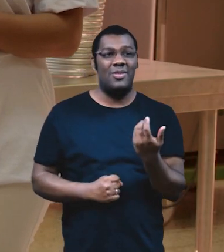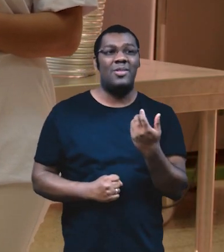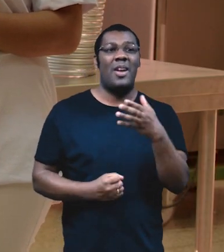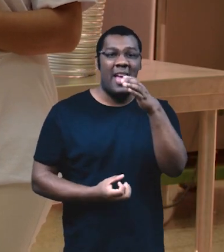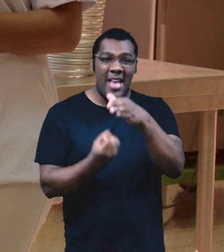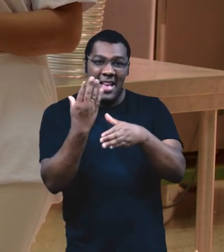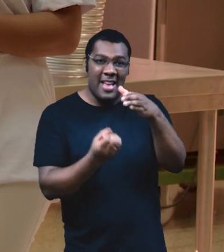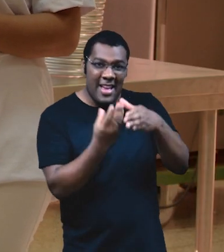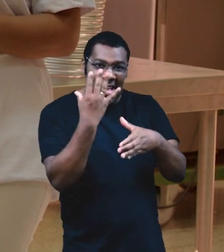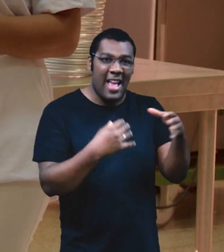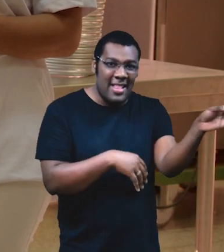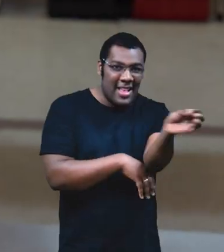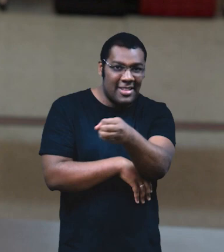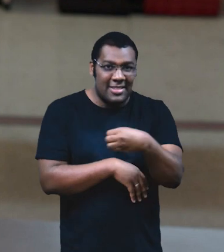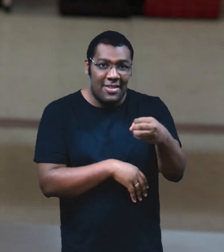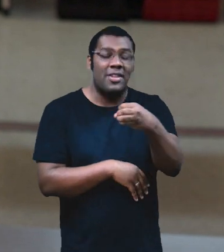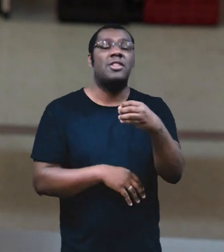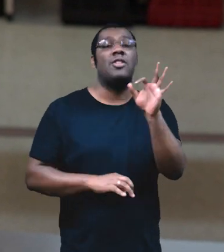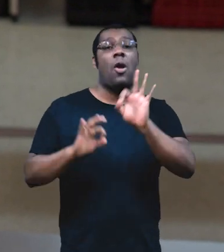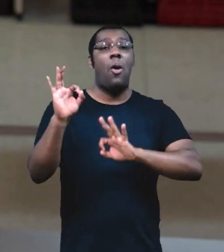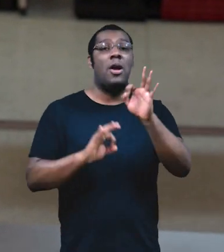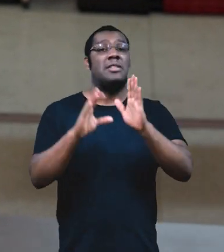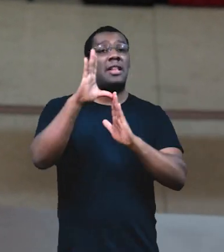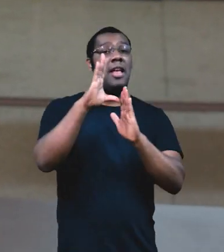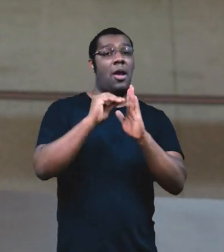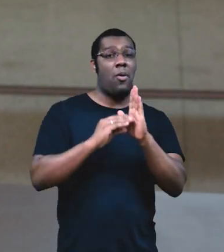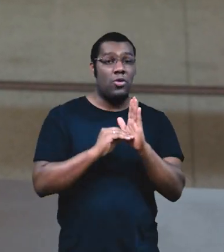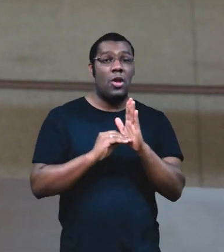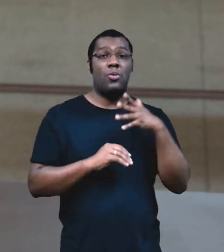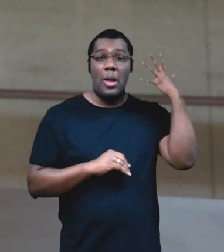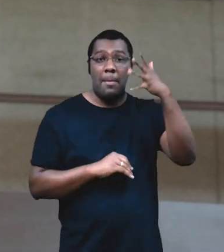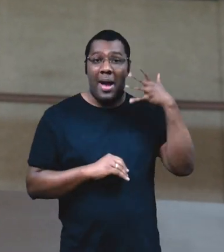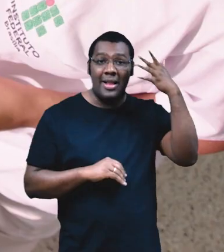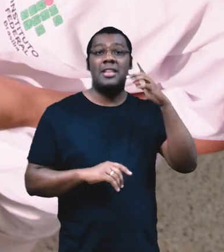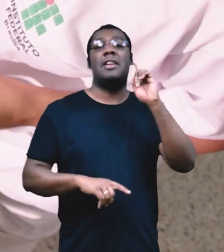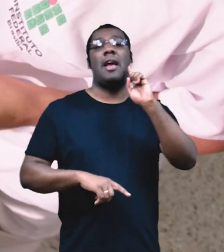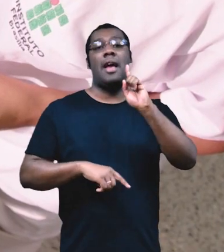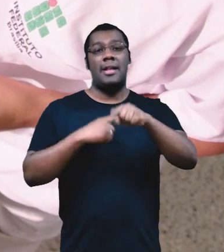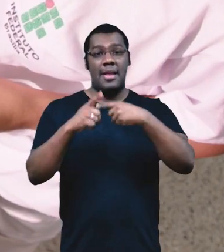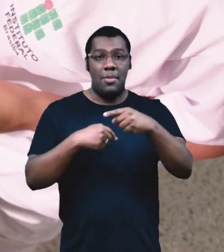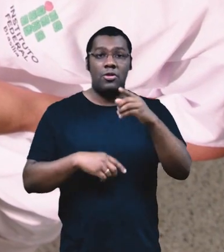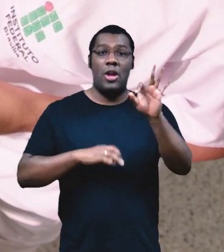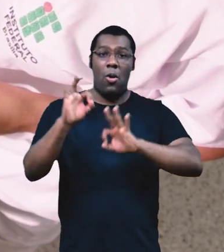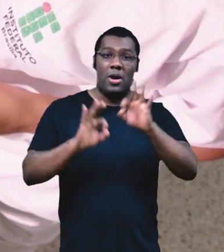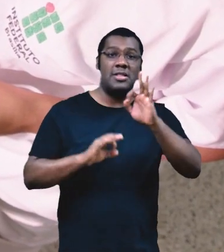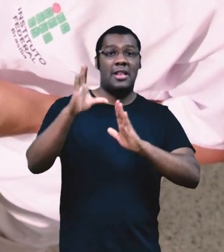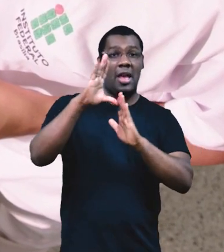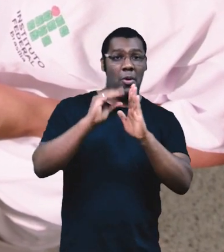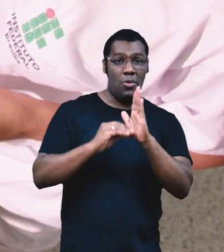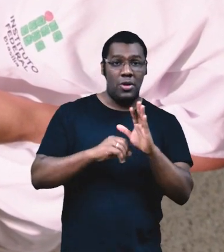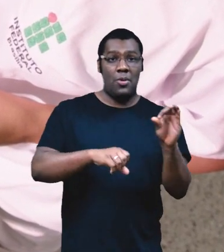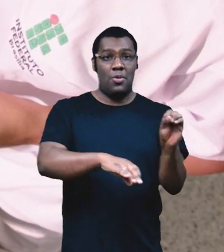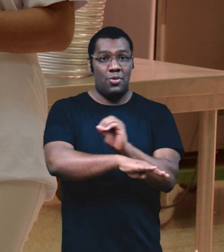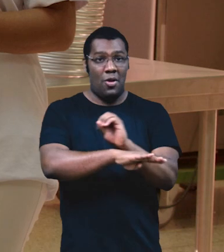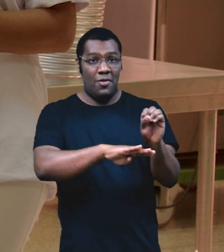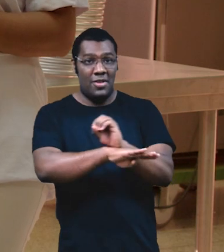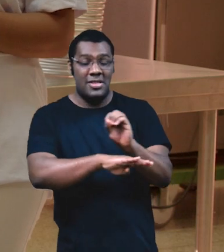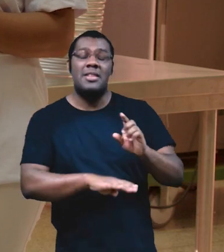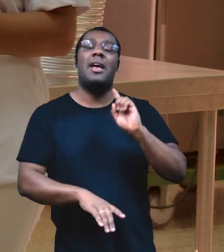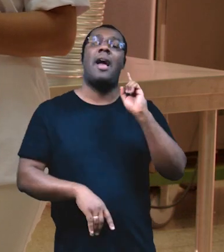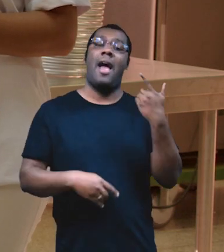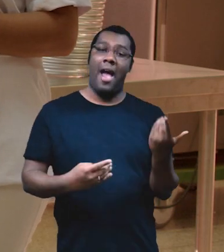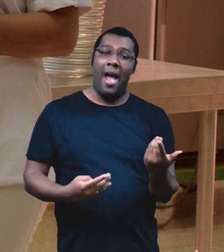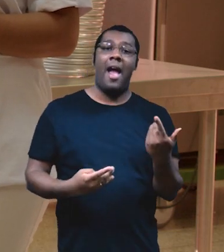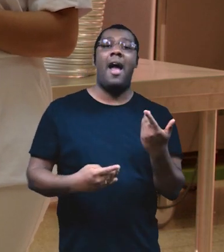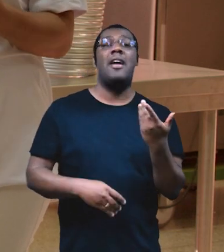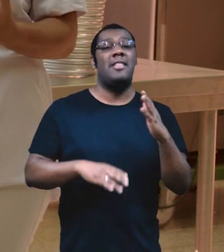outros conteúdos para oficinas. E dentro dessas oficinas, uma delas era a produção de cerveja artesanal. Aí, aproveitando aquele conhecimento da